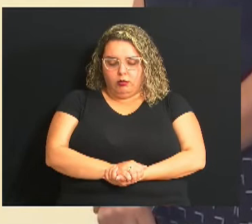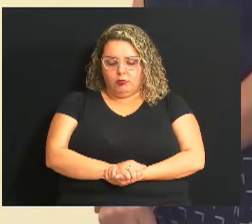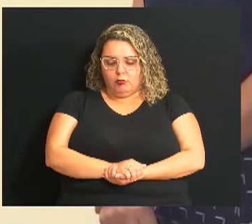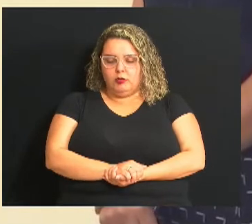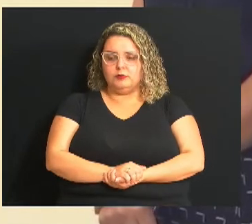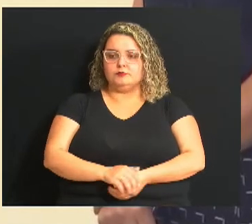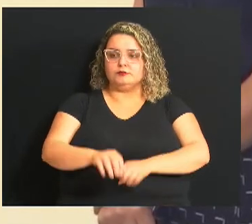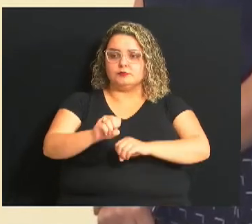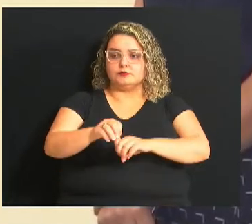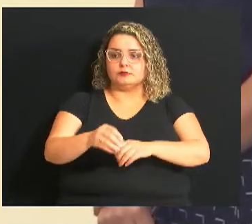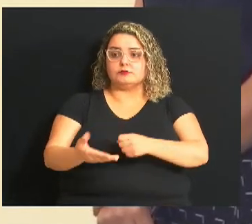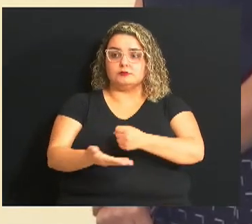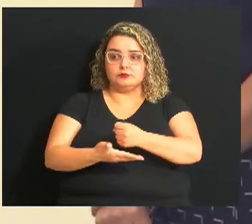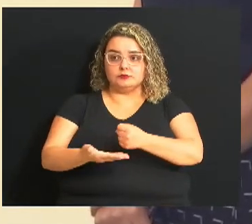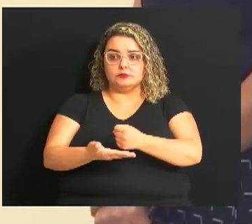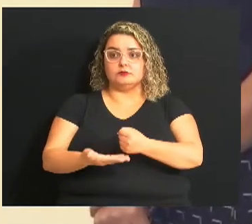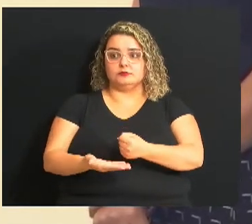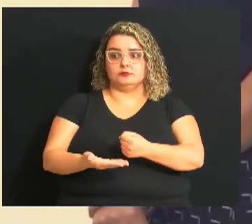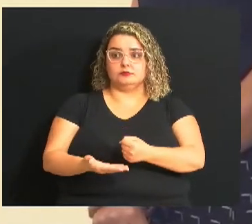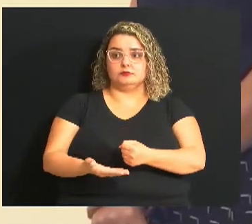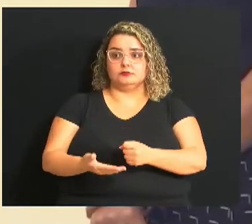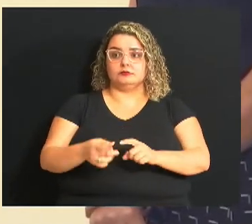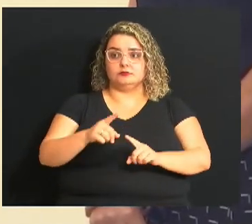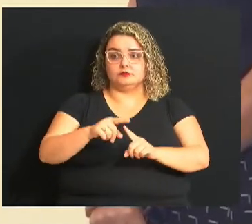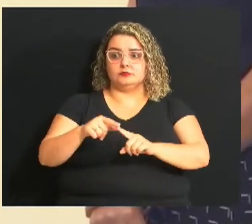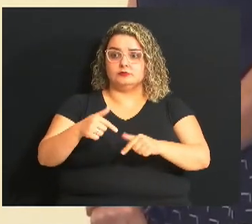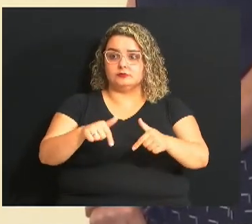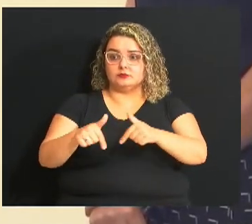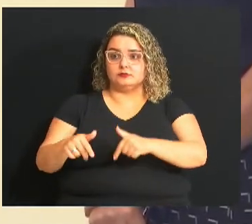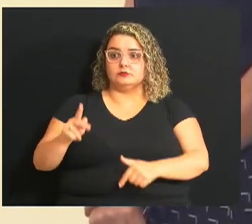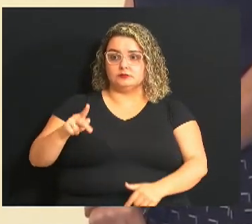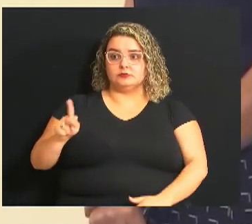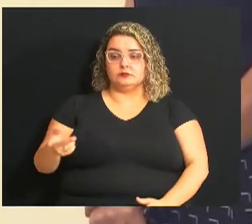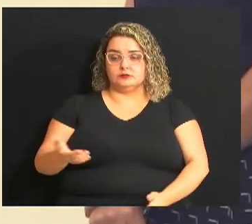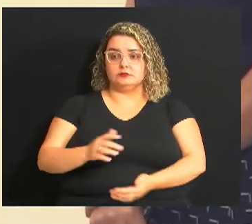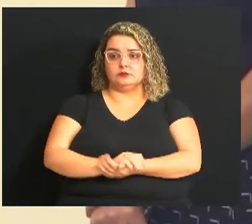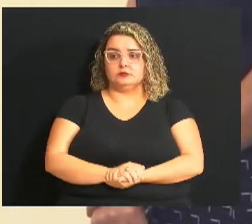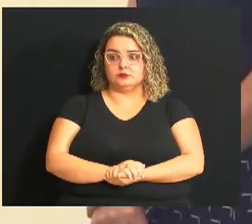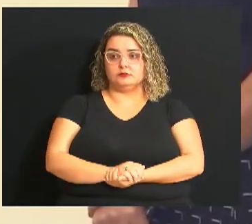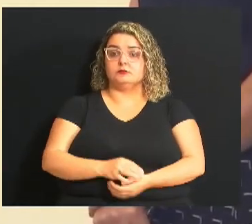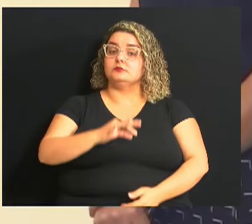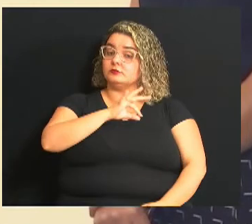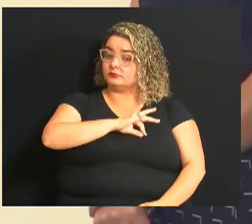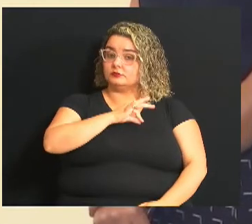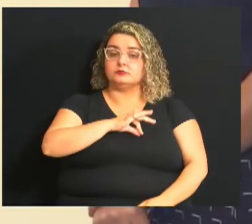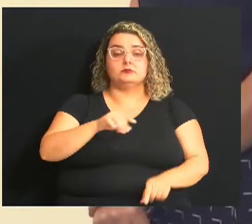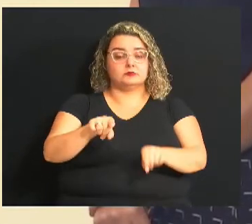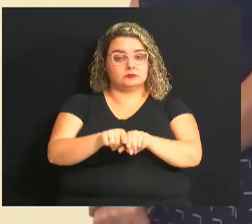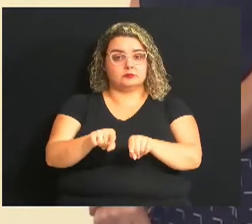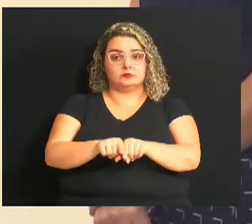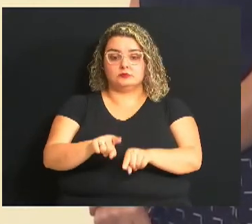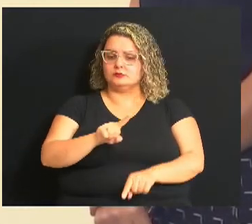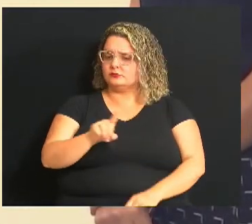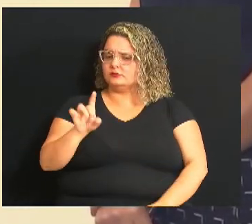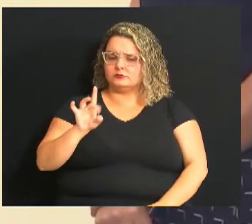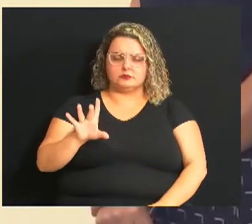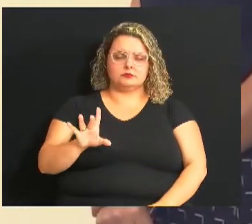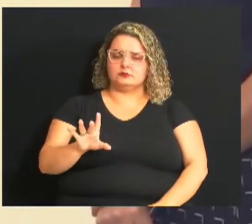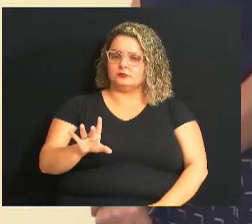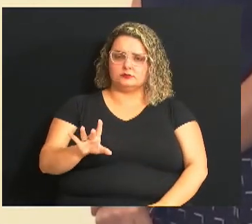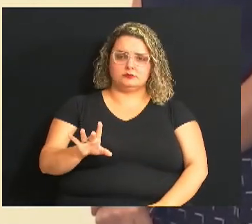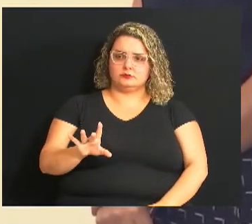eram as condições de trabalho dos professores. E inclua nisso o salário, mas não só. Muito tempo